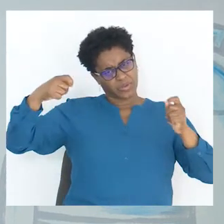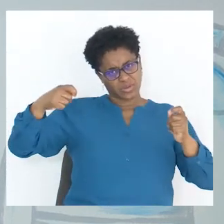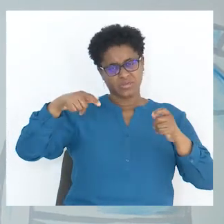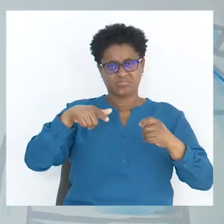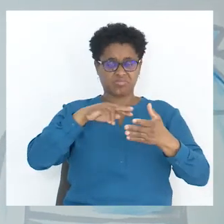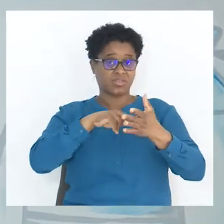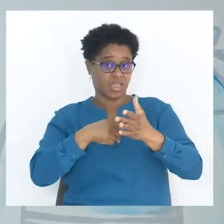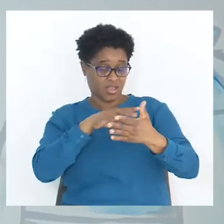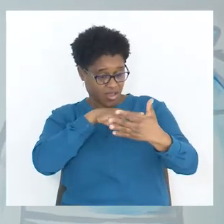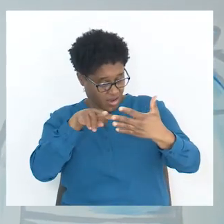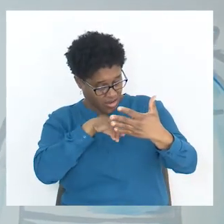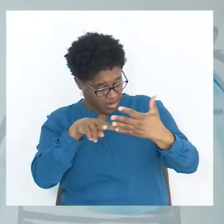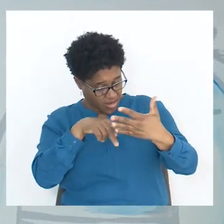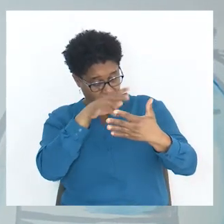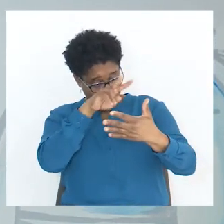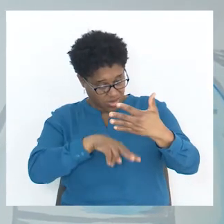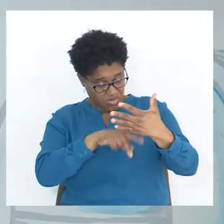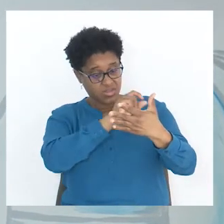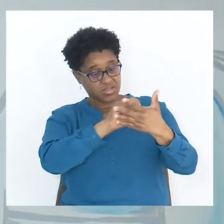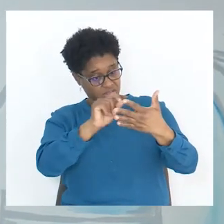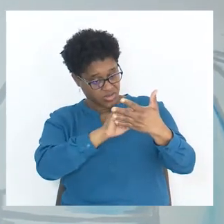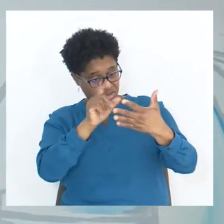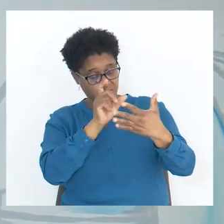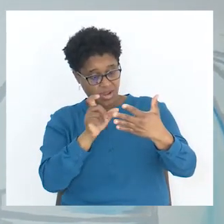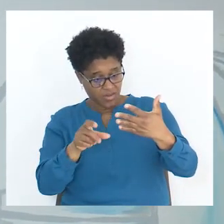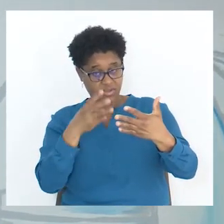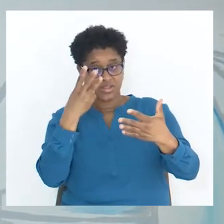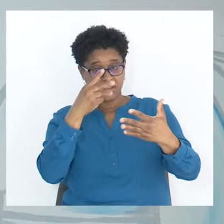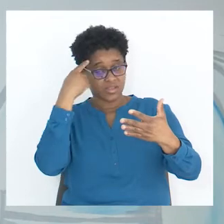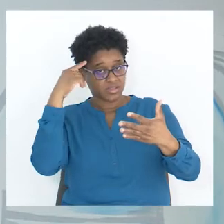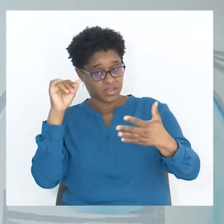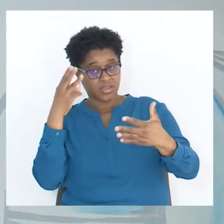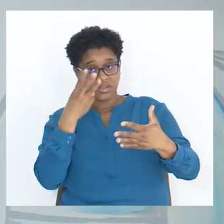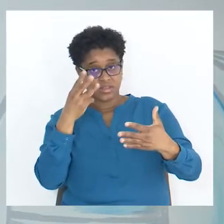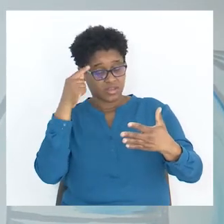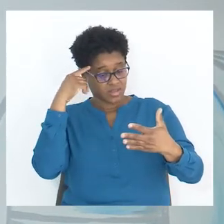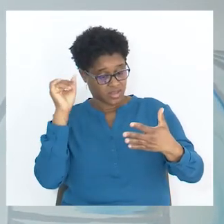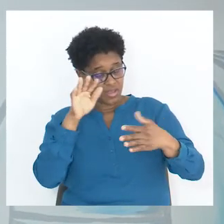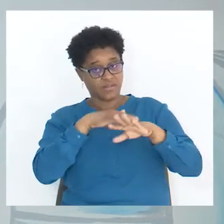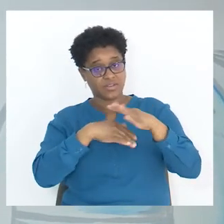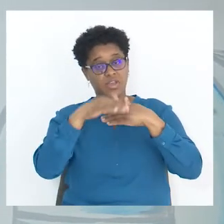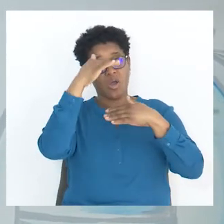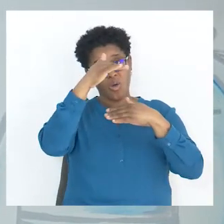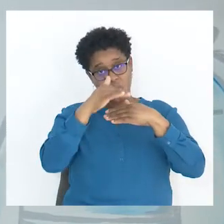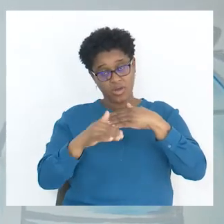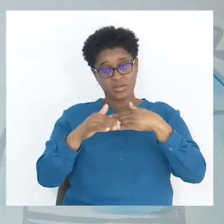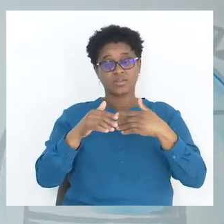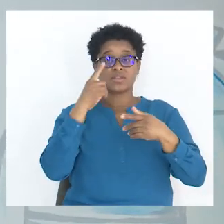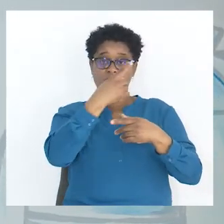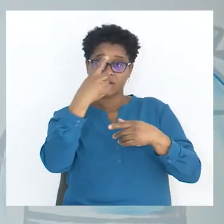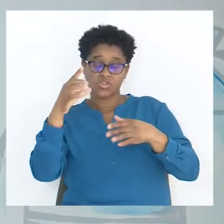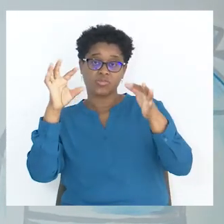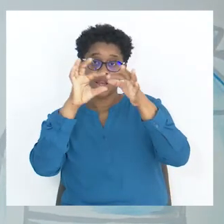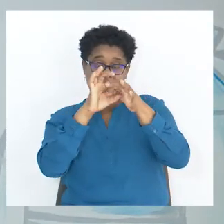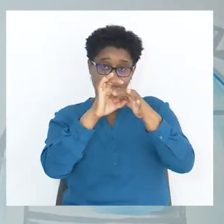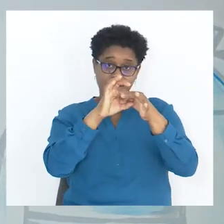lês o texto, selecionas ali 3 ideias fundamentais. Dessas 3 ideias, tu vais fazendo a ordem sequencial de cada uma,